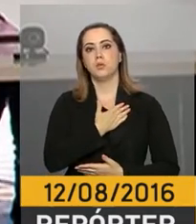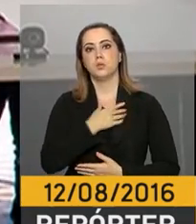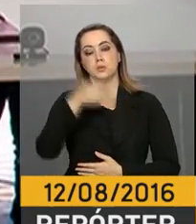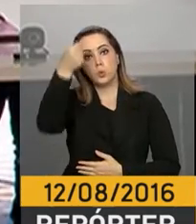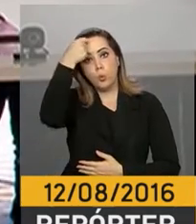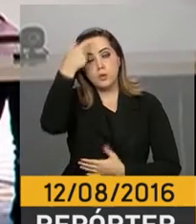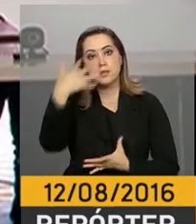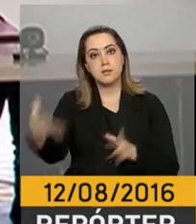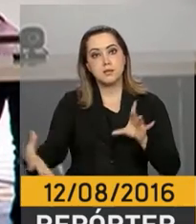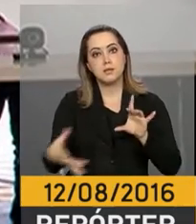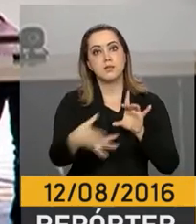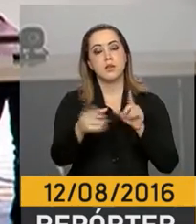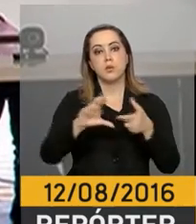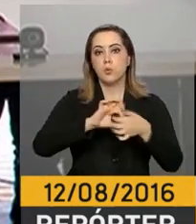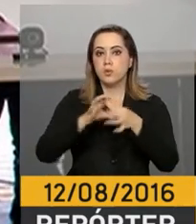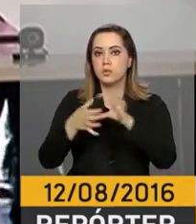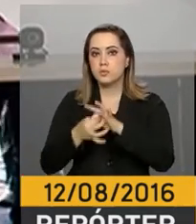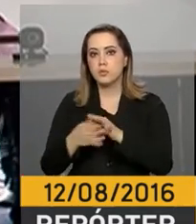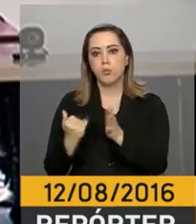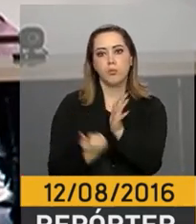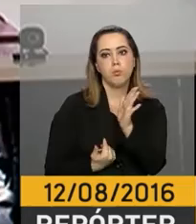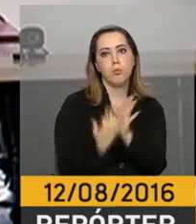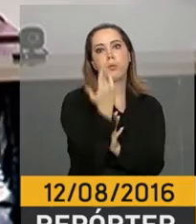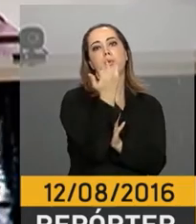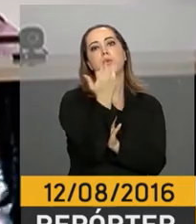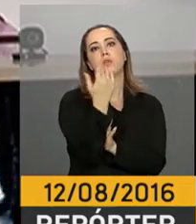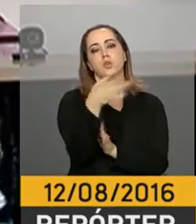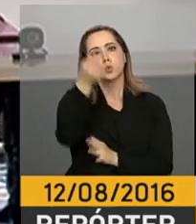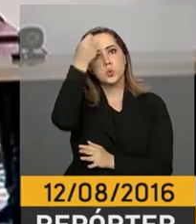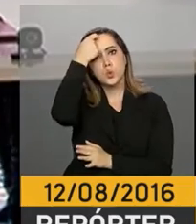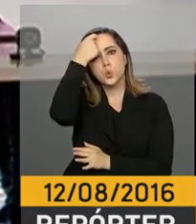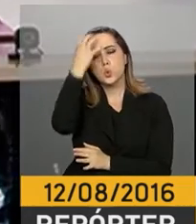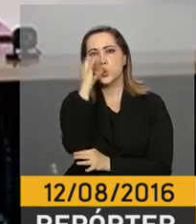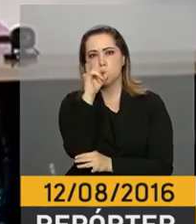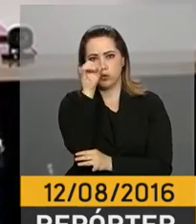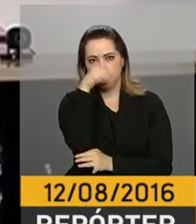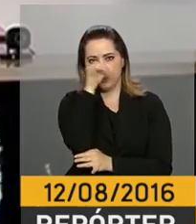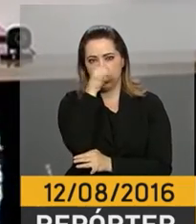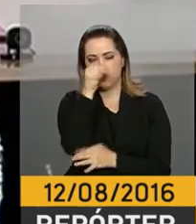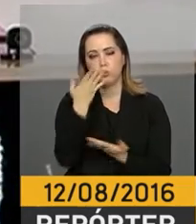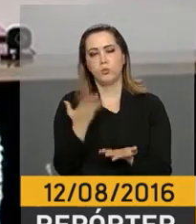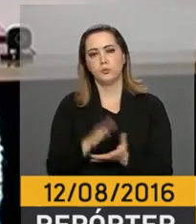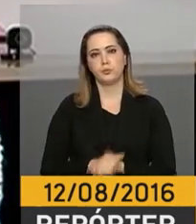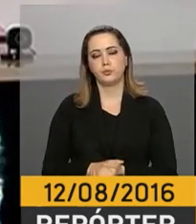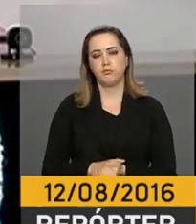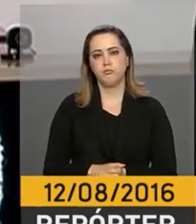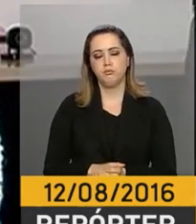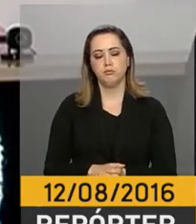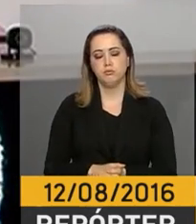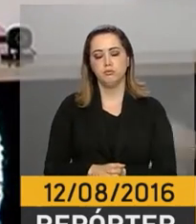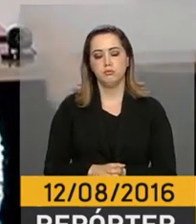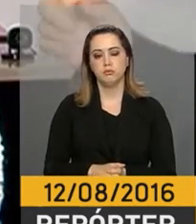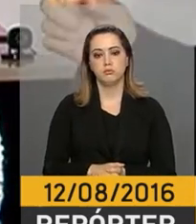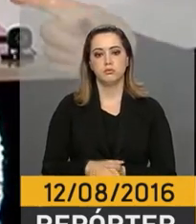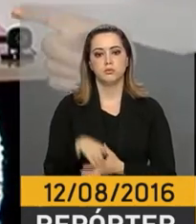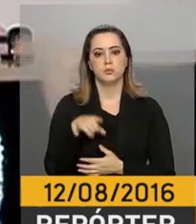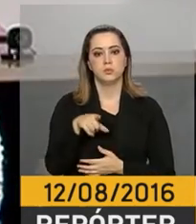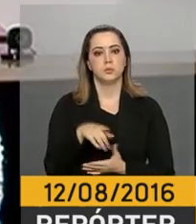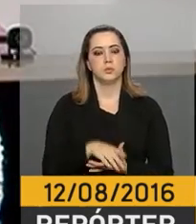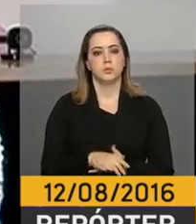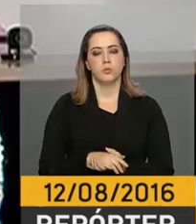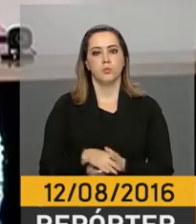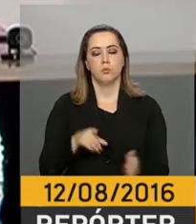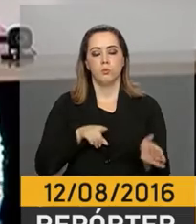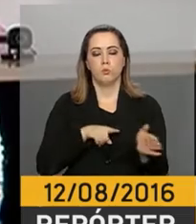olímpico superou largamente o espírito de porco. Acreditem fortemente nisso. Agora, vocês chegaram a conversar